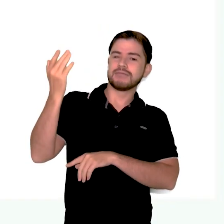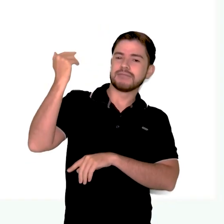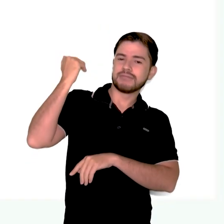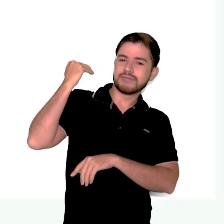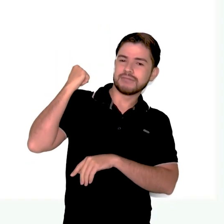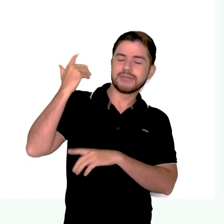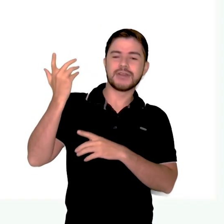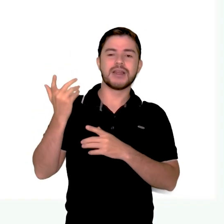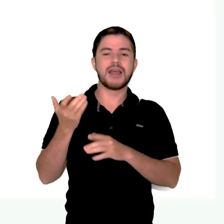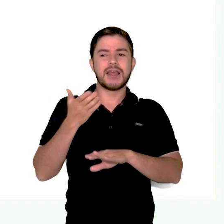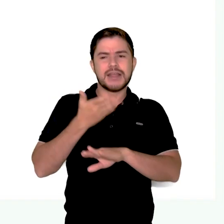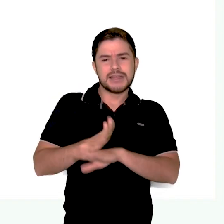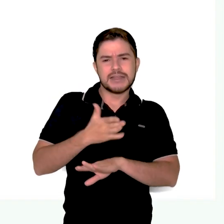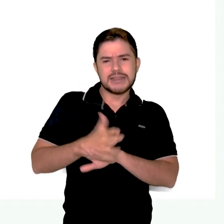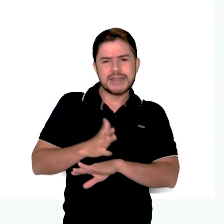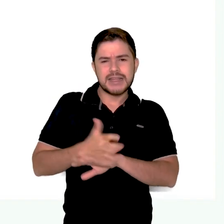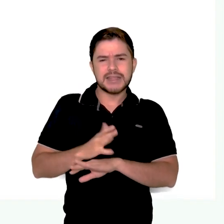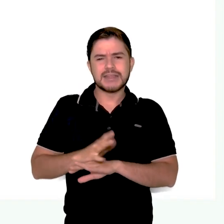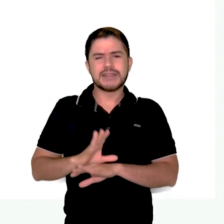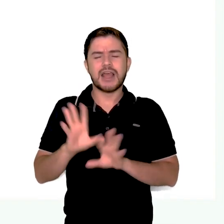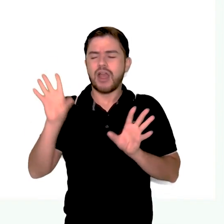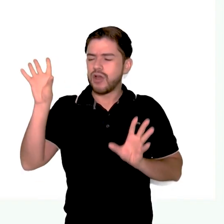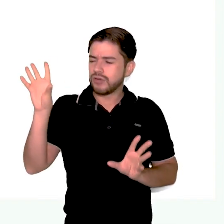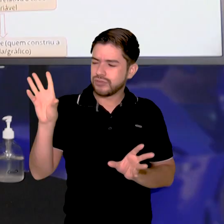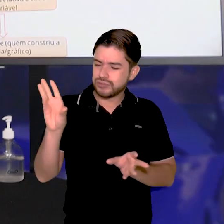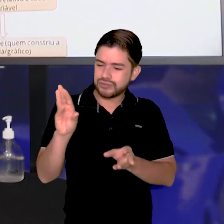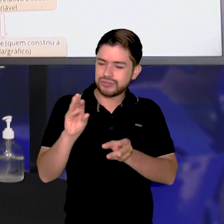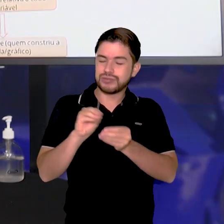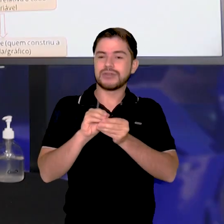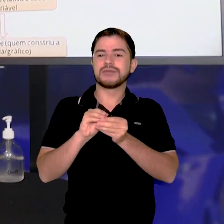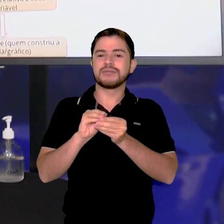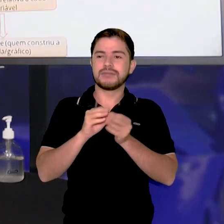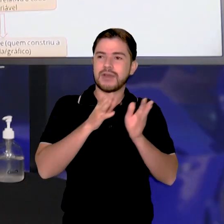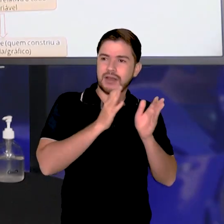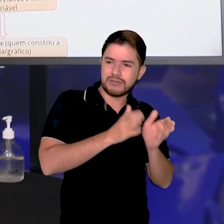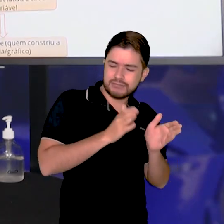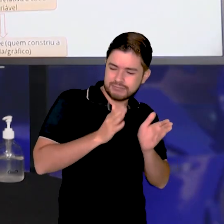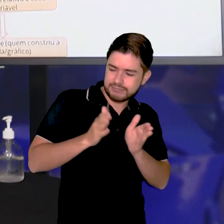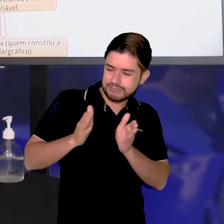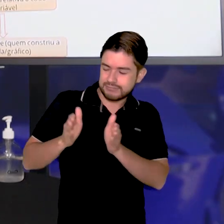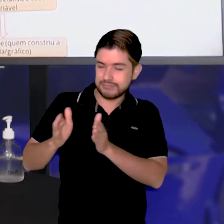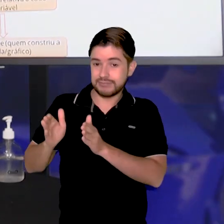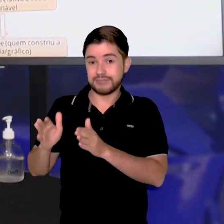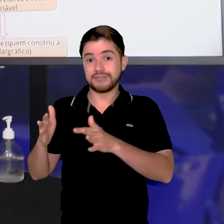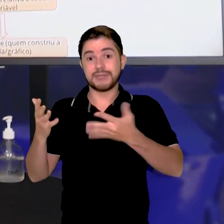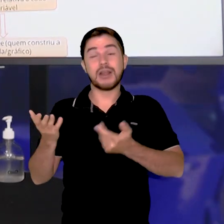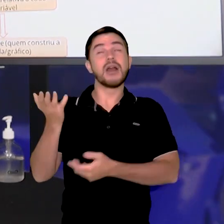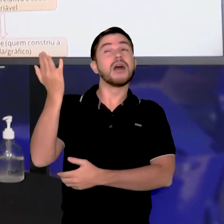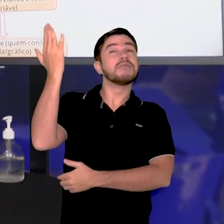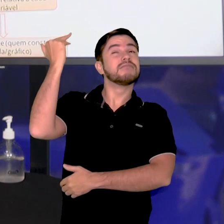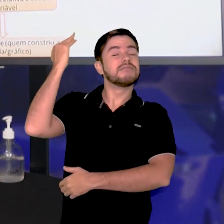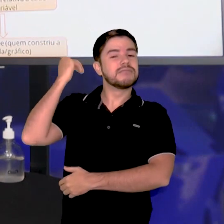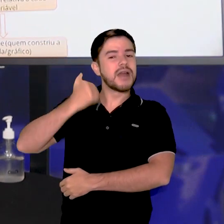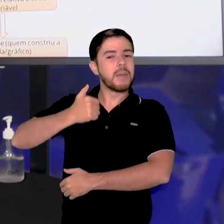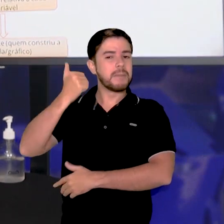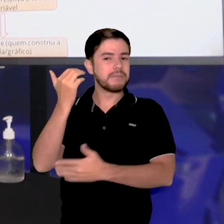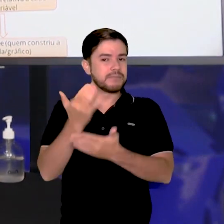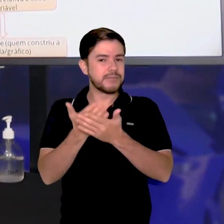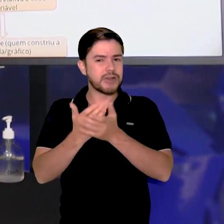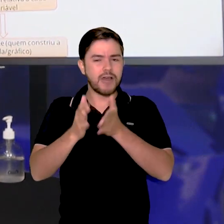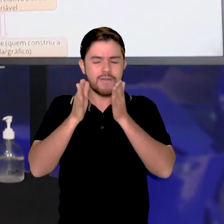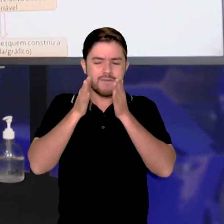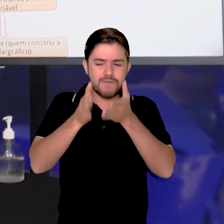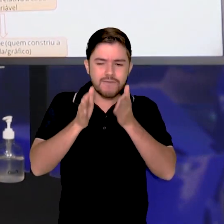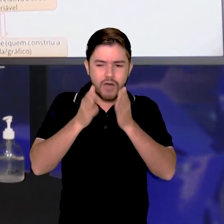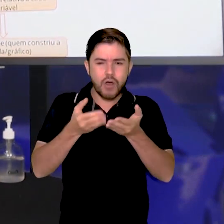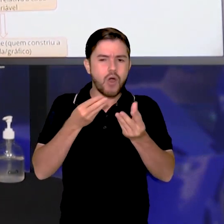gente tentar resumir os nossos passos, tá bom? Lá na nossa primeira aula, a gente focou mais na pesquisa,